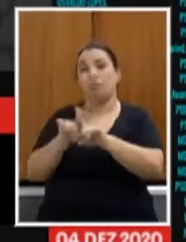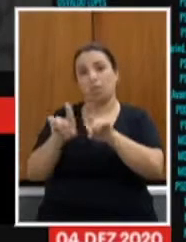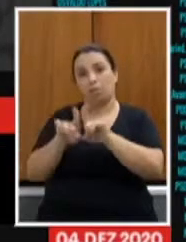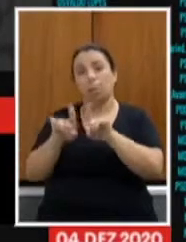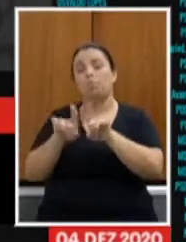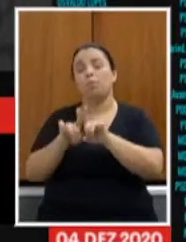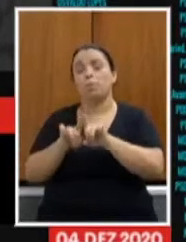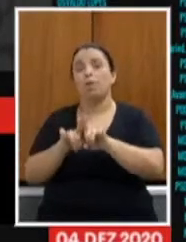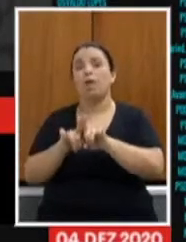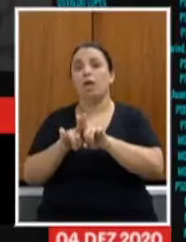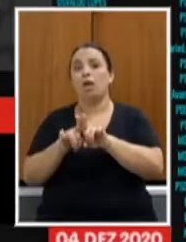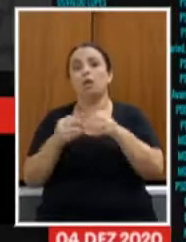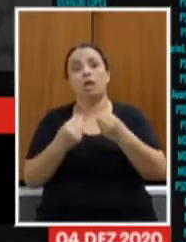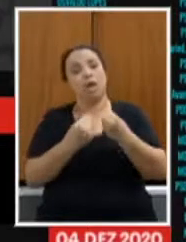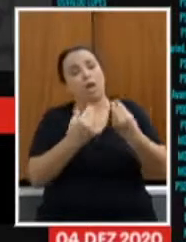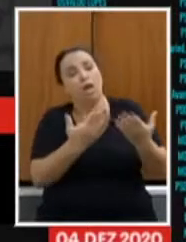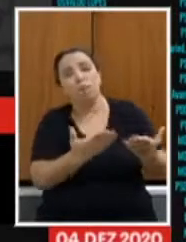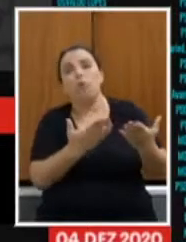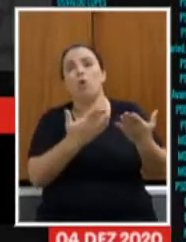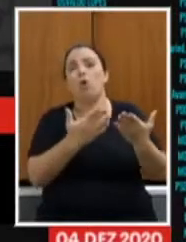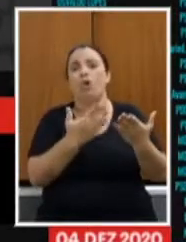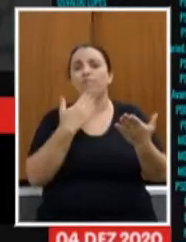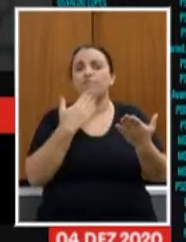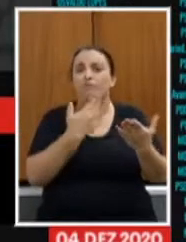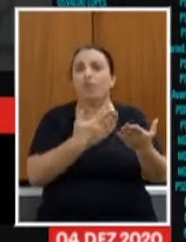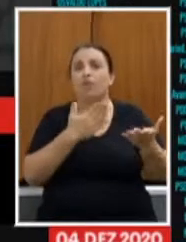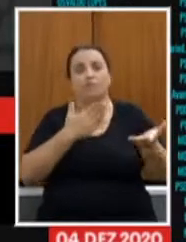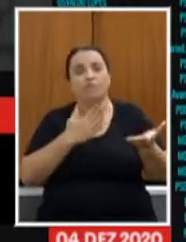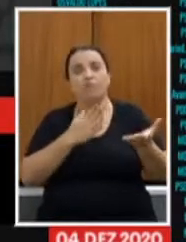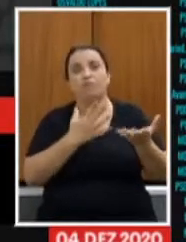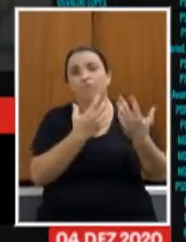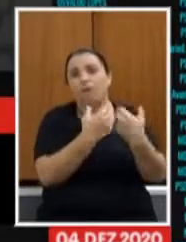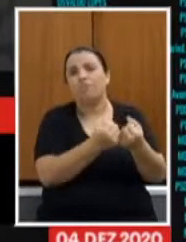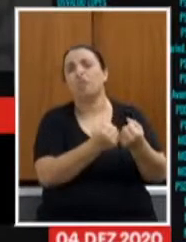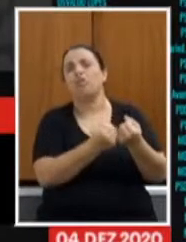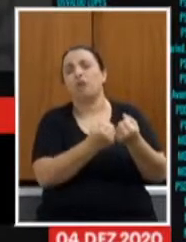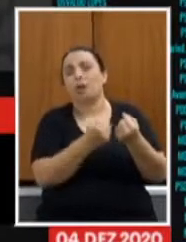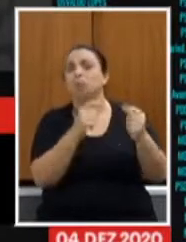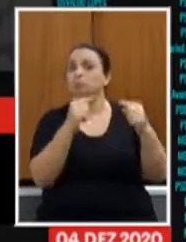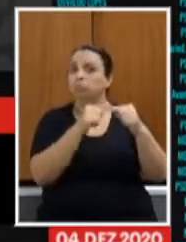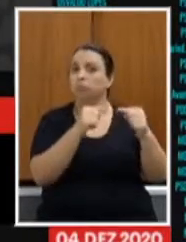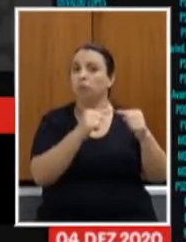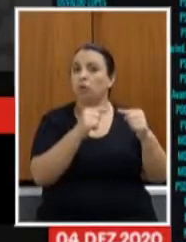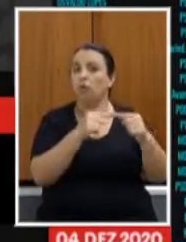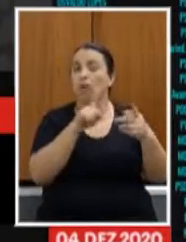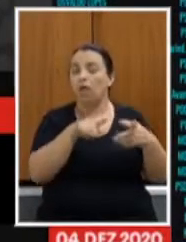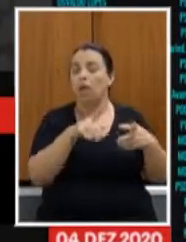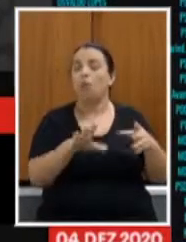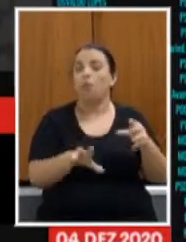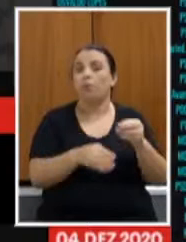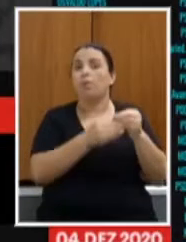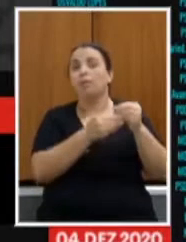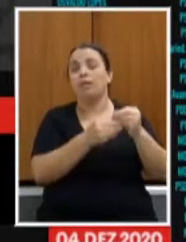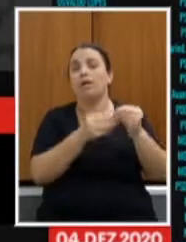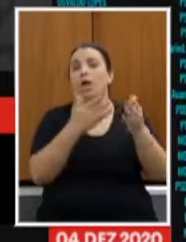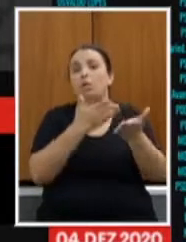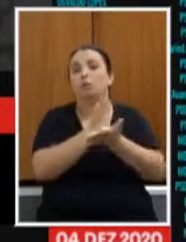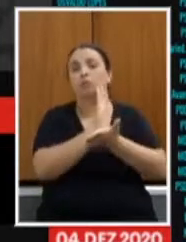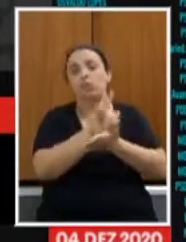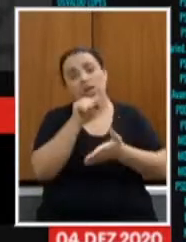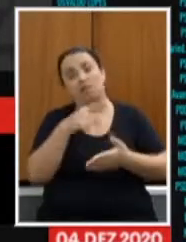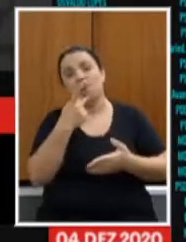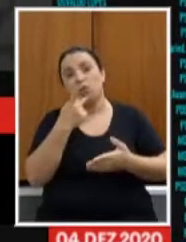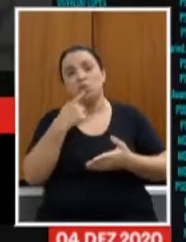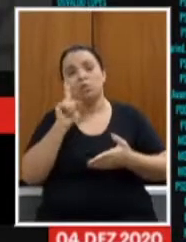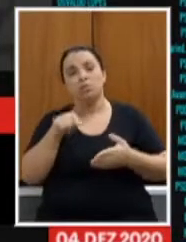encaminhou favoravelmente, né? Ele se disse favorável, já que é uma emenda autorizativa. Então, ele se disse favorável a essa emenda